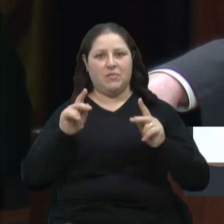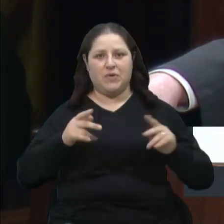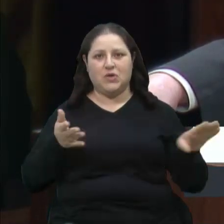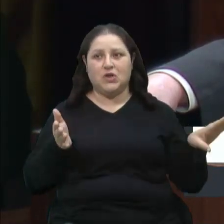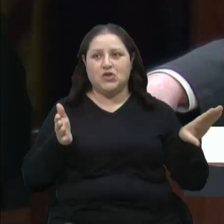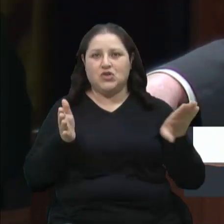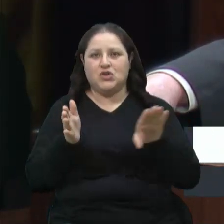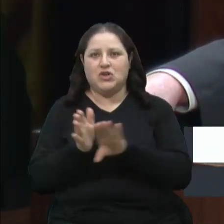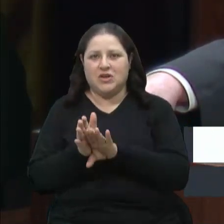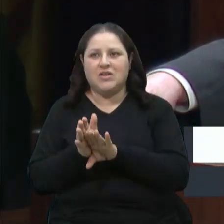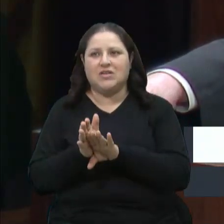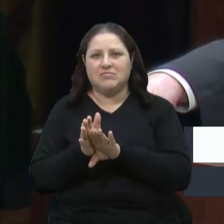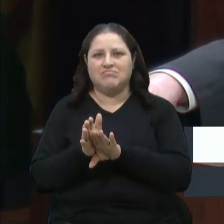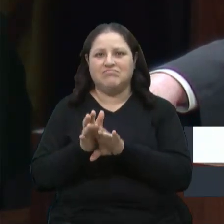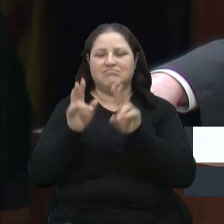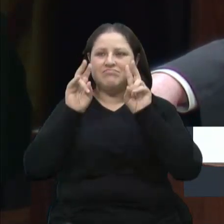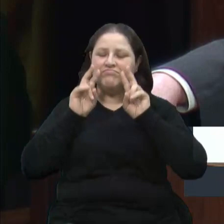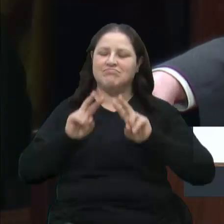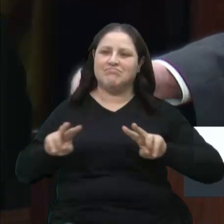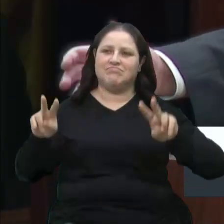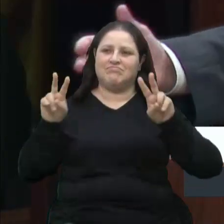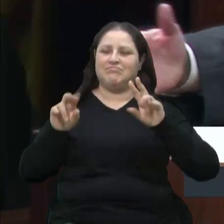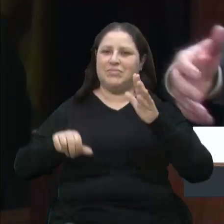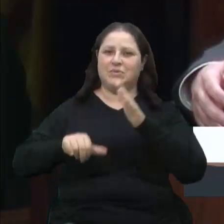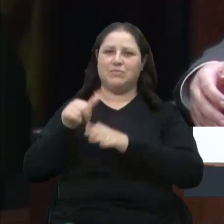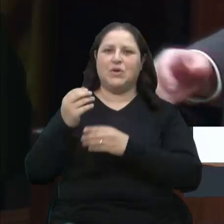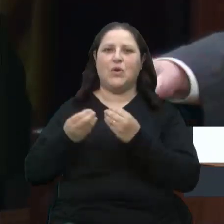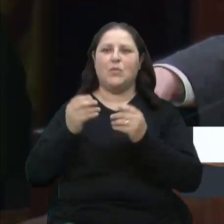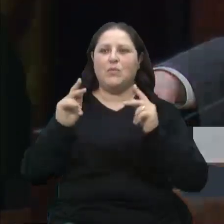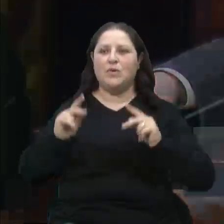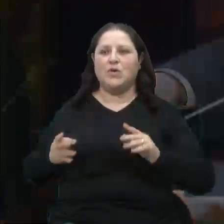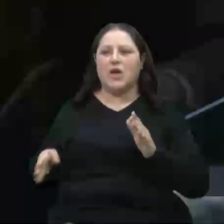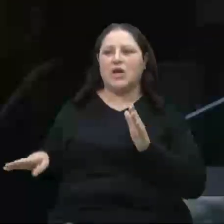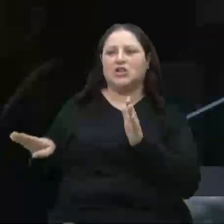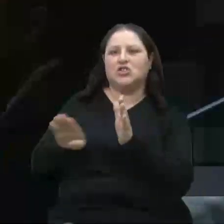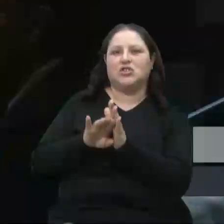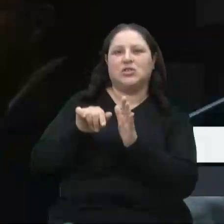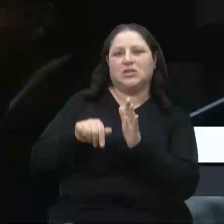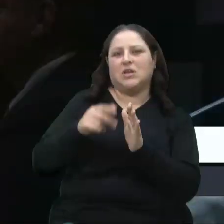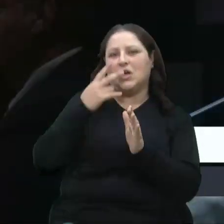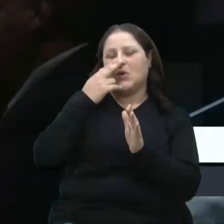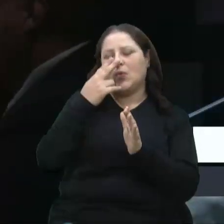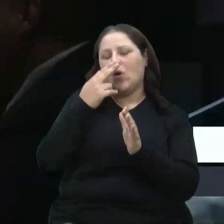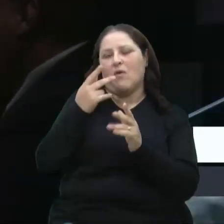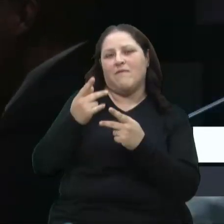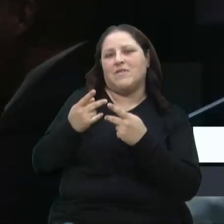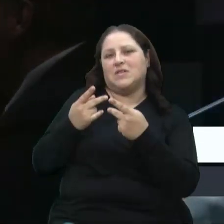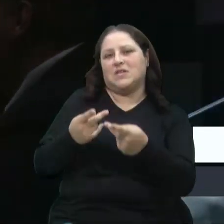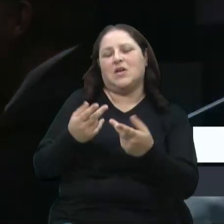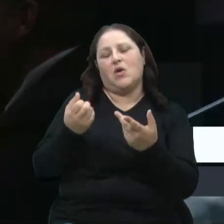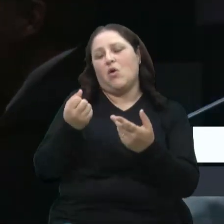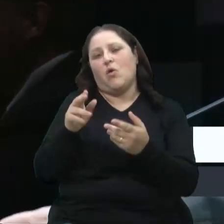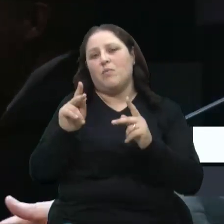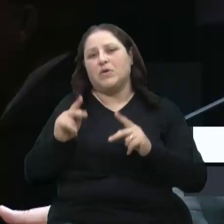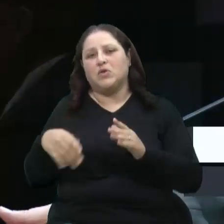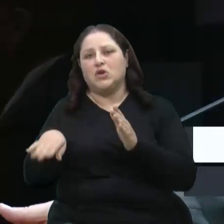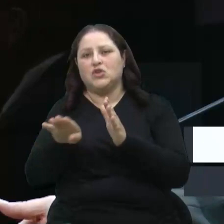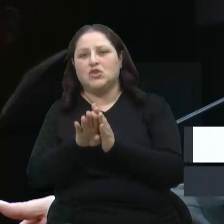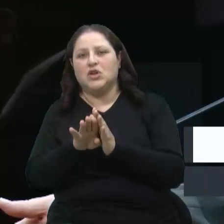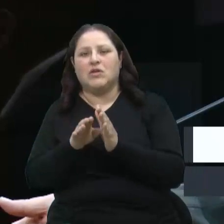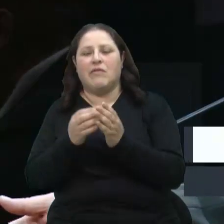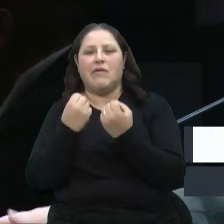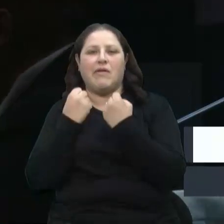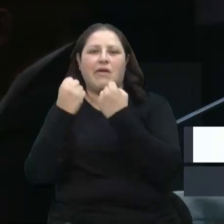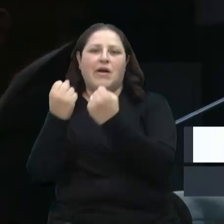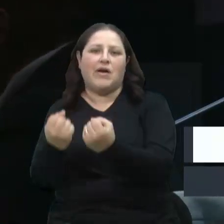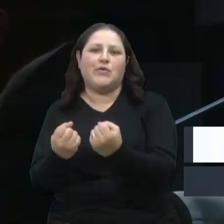é a estação rodoviária. Como que as pessoas chegam em Caxias do Sul? Ou de carro, de navio e barco não, porque